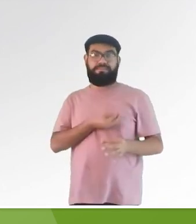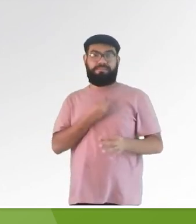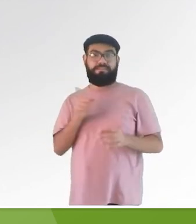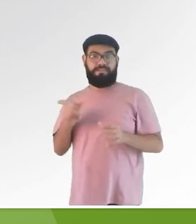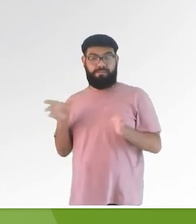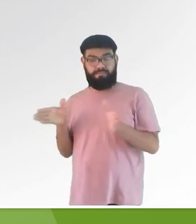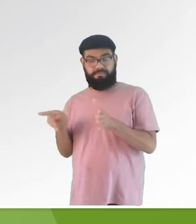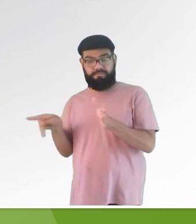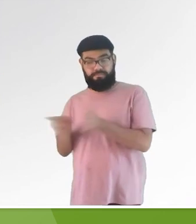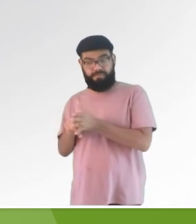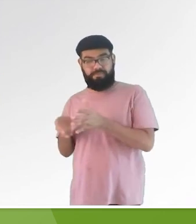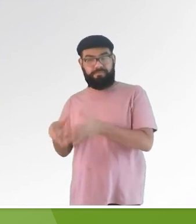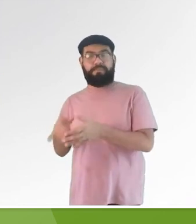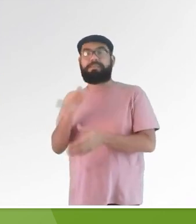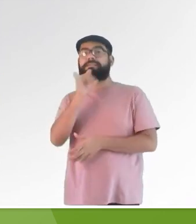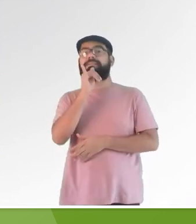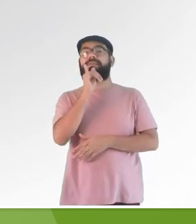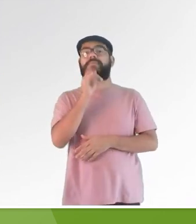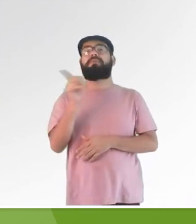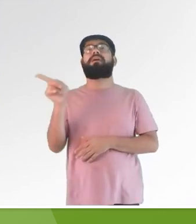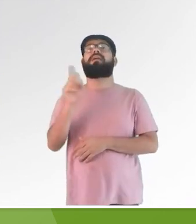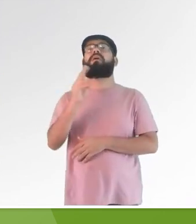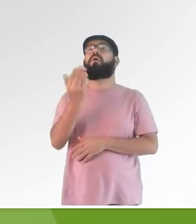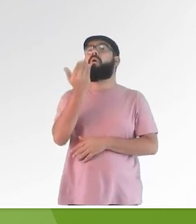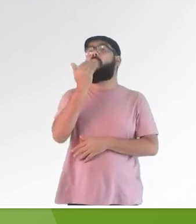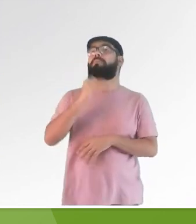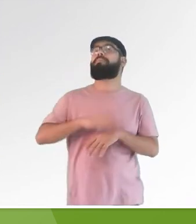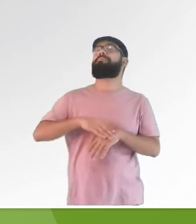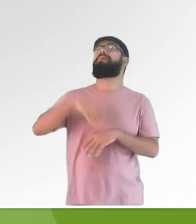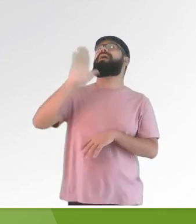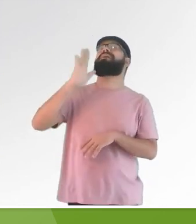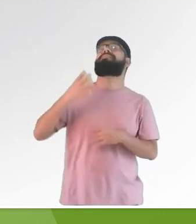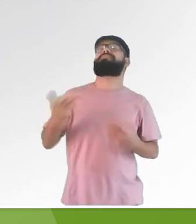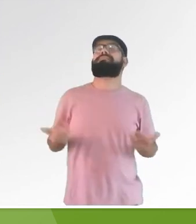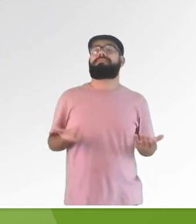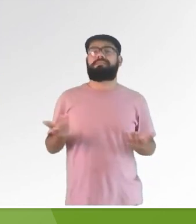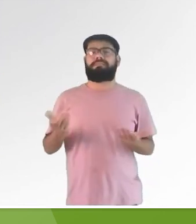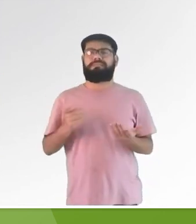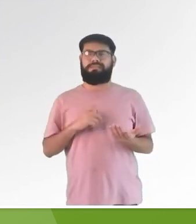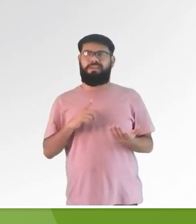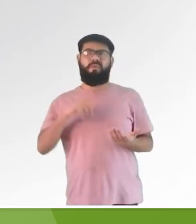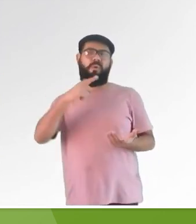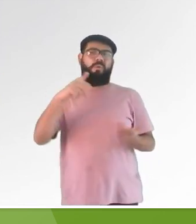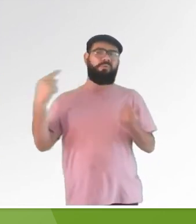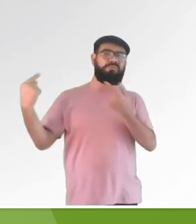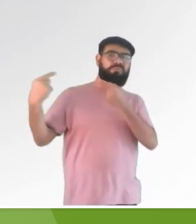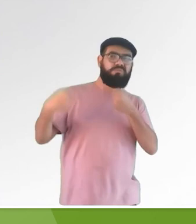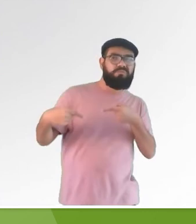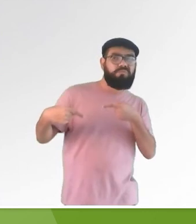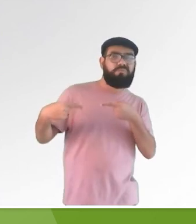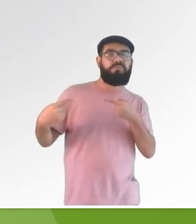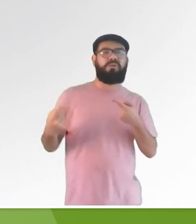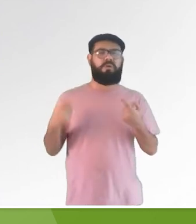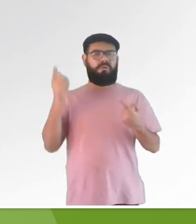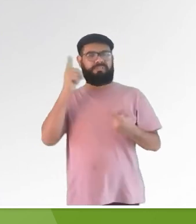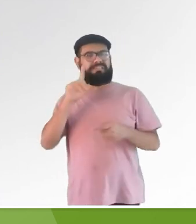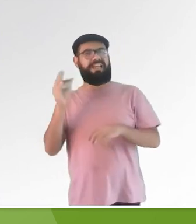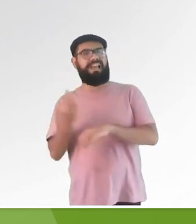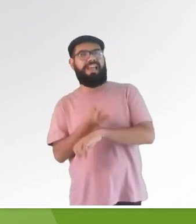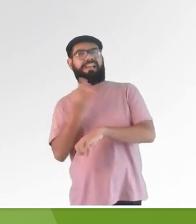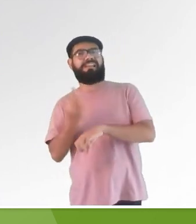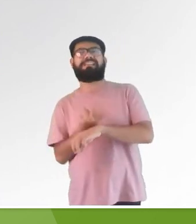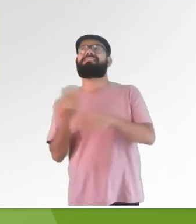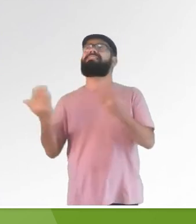recurso alimentar que ela mais usa? Se existe outra ali que vai competir, ela consegue suportar determinada